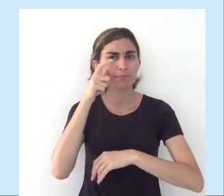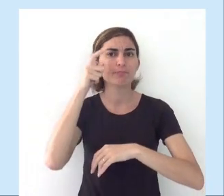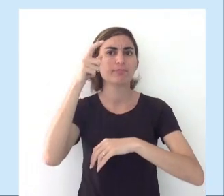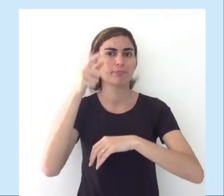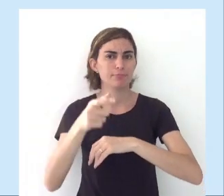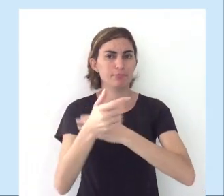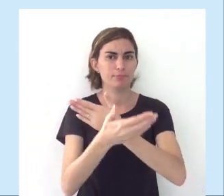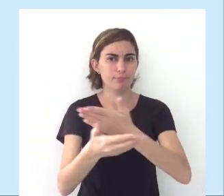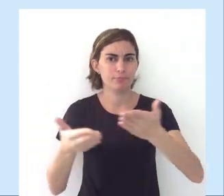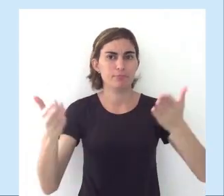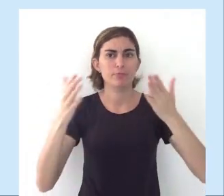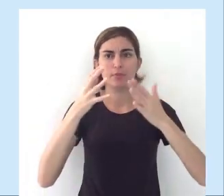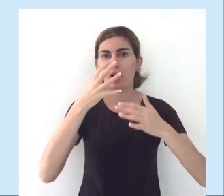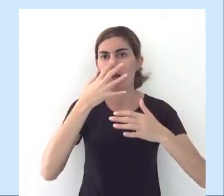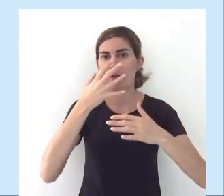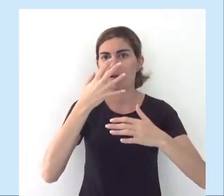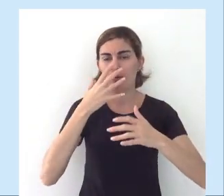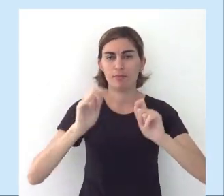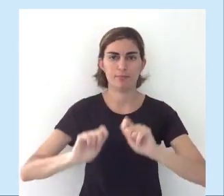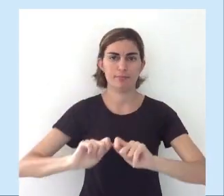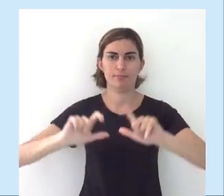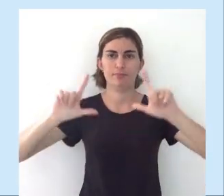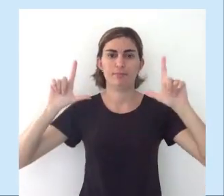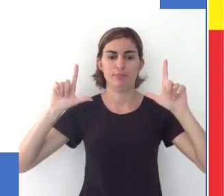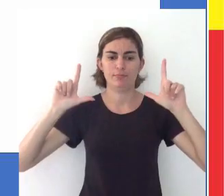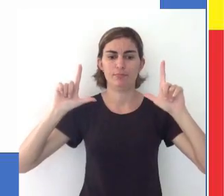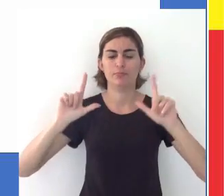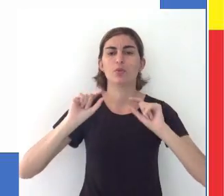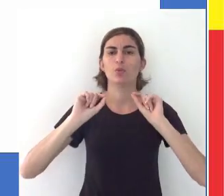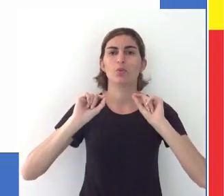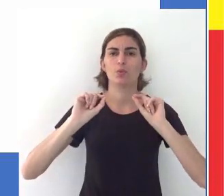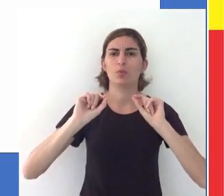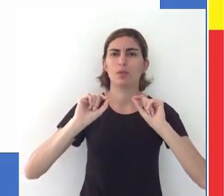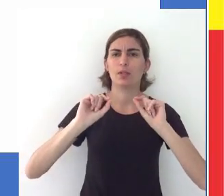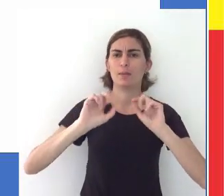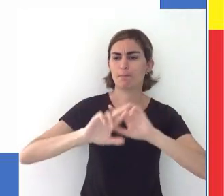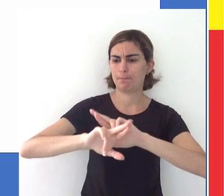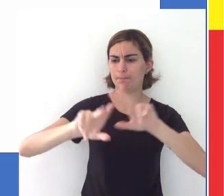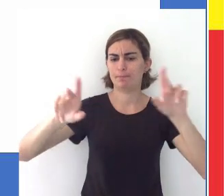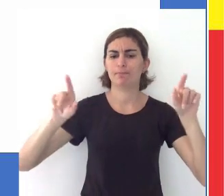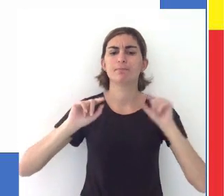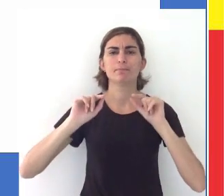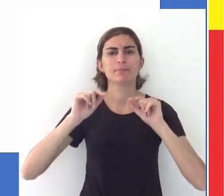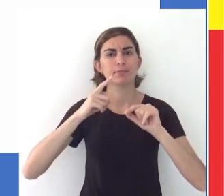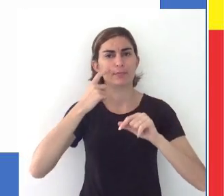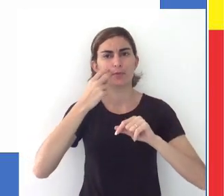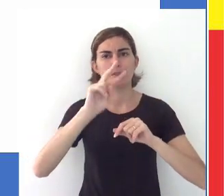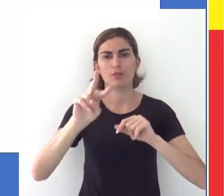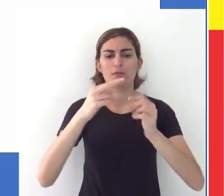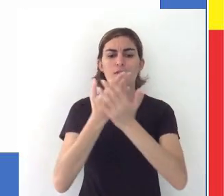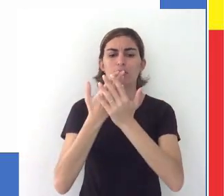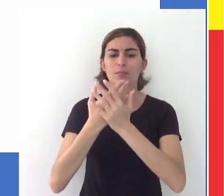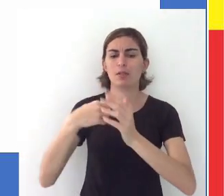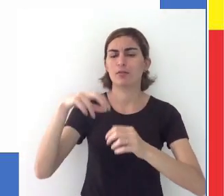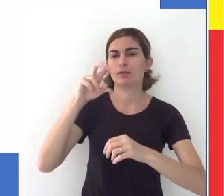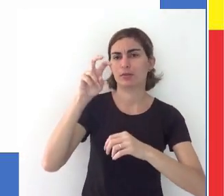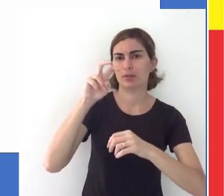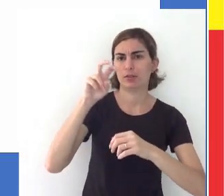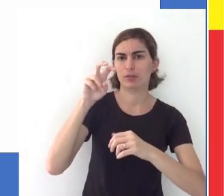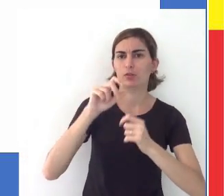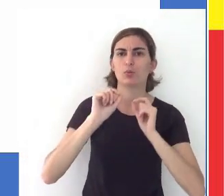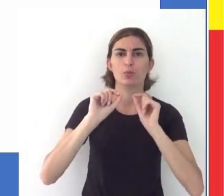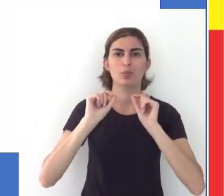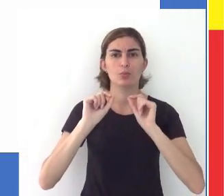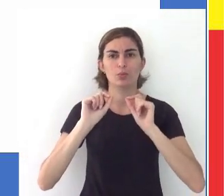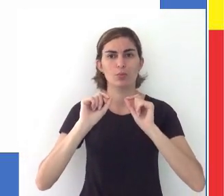é interessante que você observe agora na imagem os fatores do clima que a gente viu também nessa aula 5. Tá?